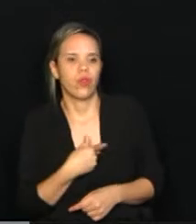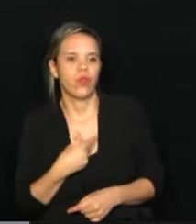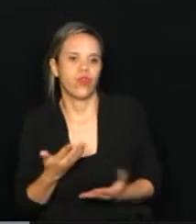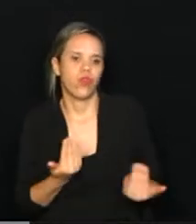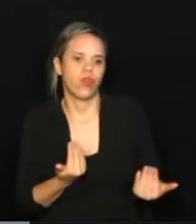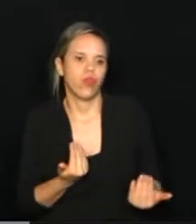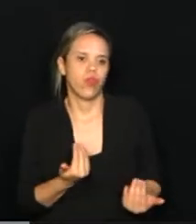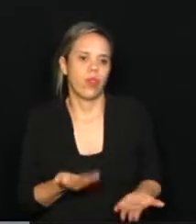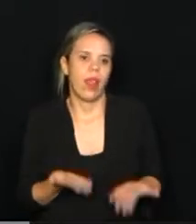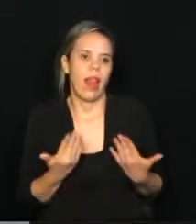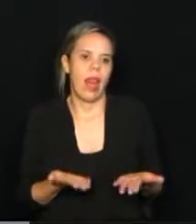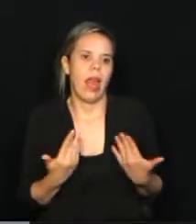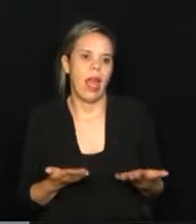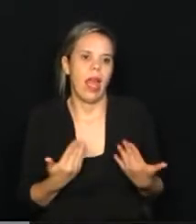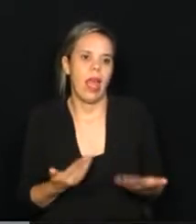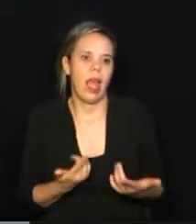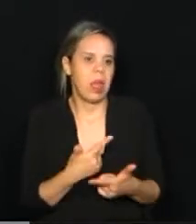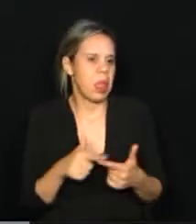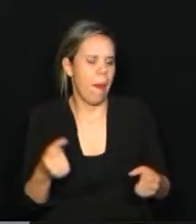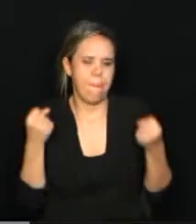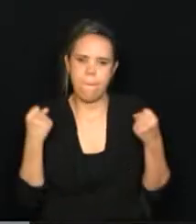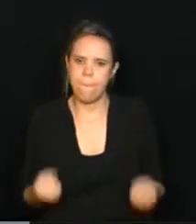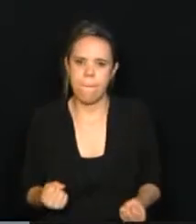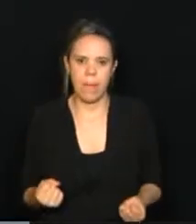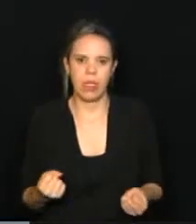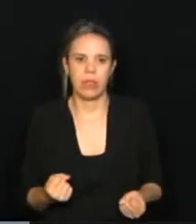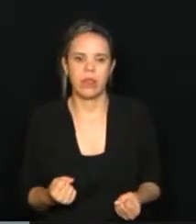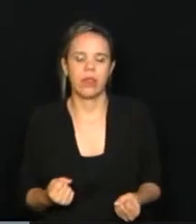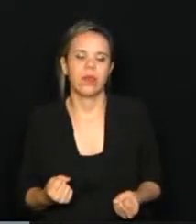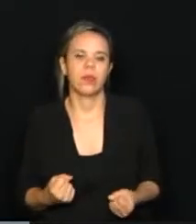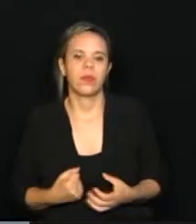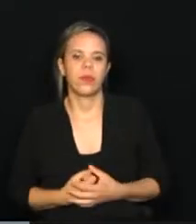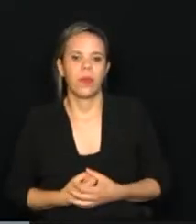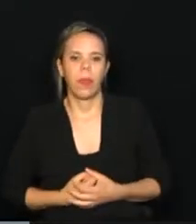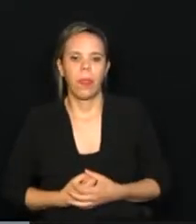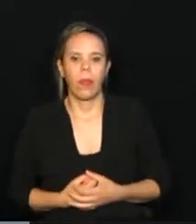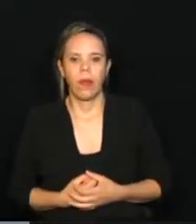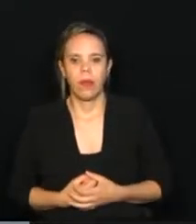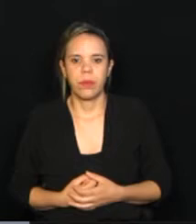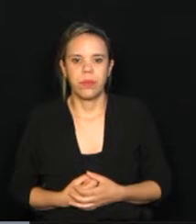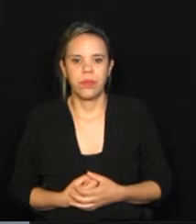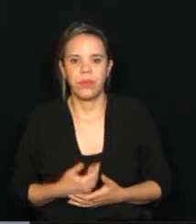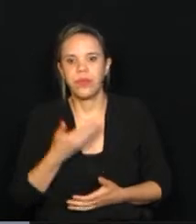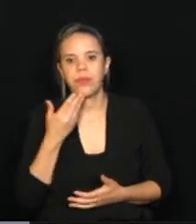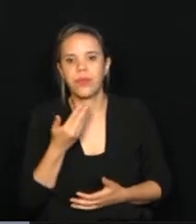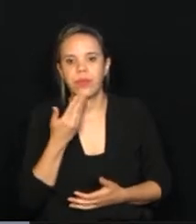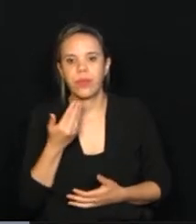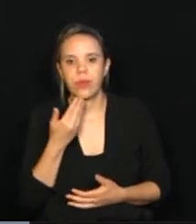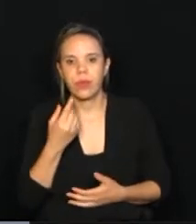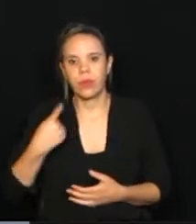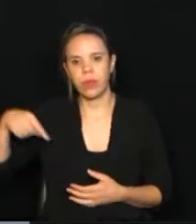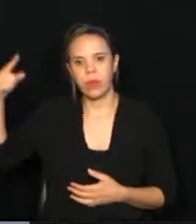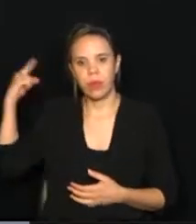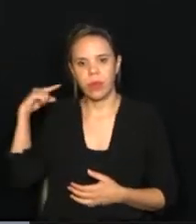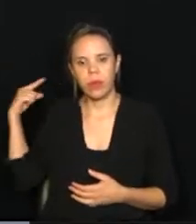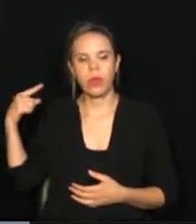a gente joga leve, né? A gente joga sem peso. Então, automaticamente, fica mais fácil. Só que naquela época a gente pegou o bronze, mas era pra gente ter